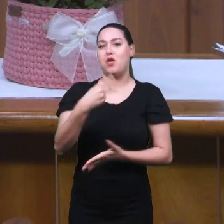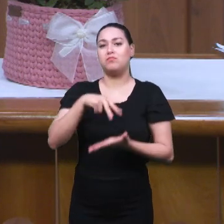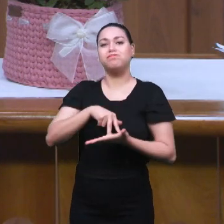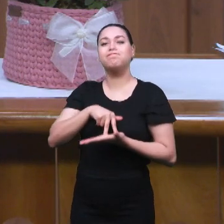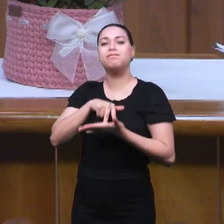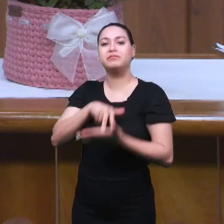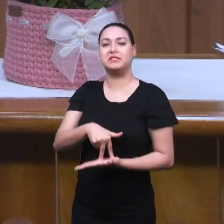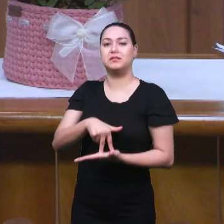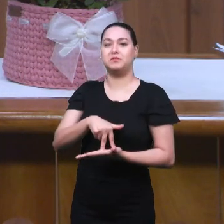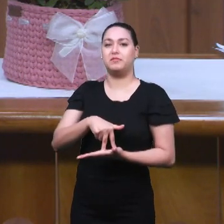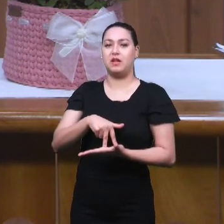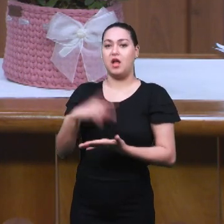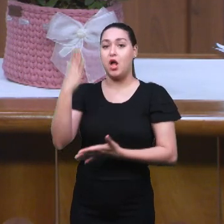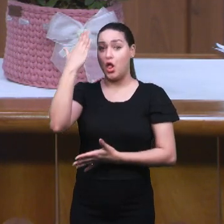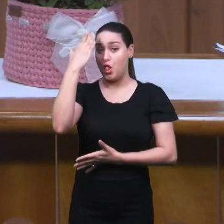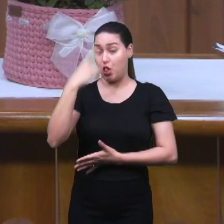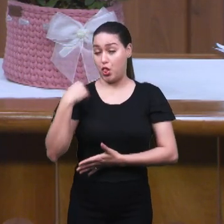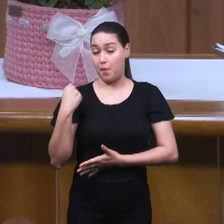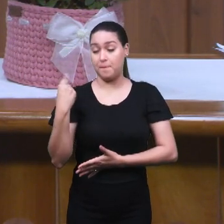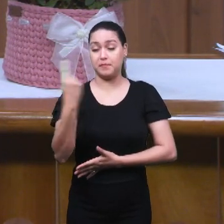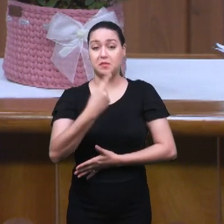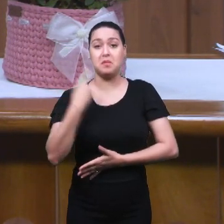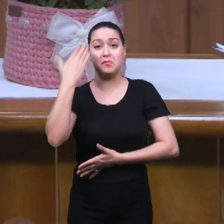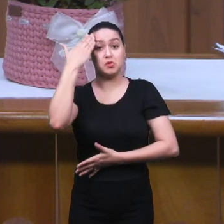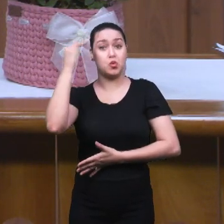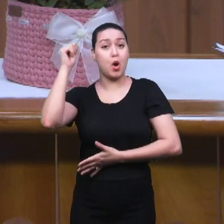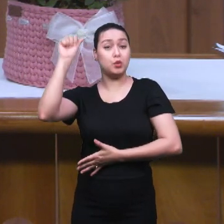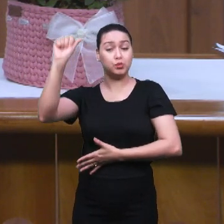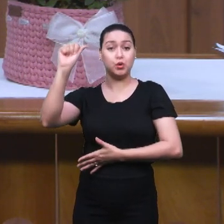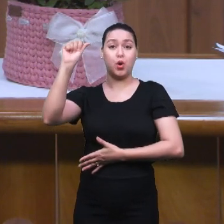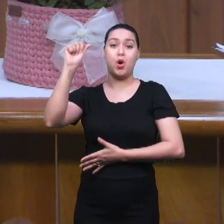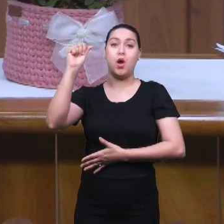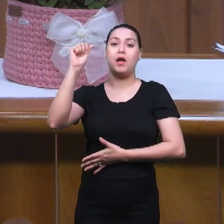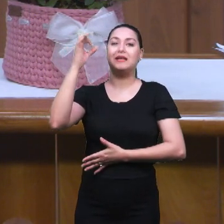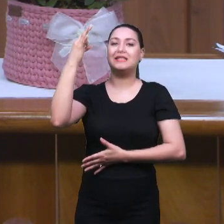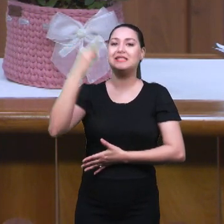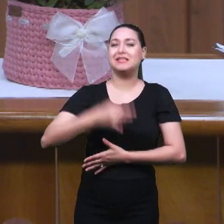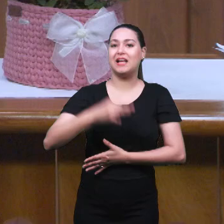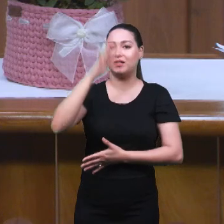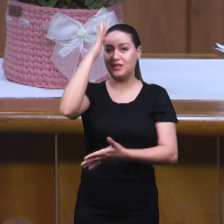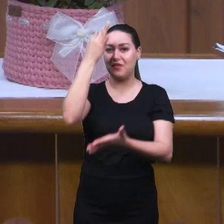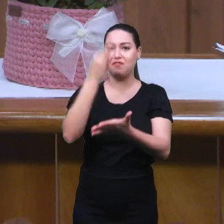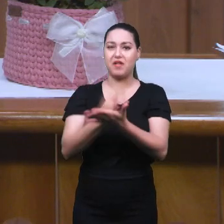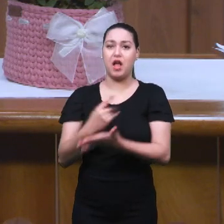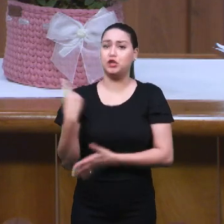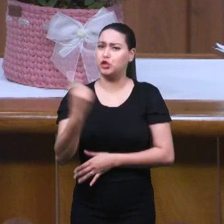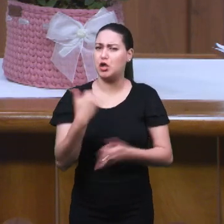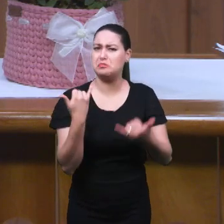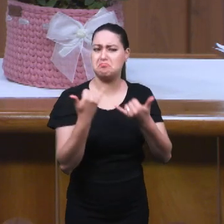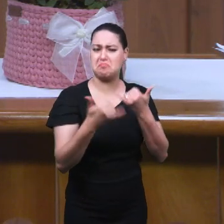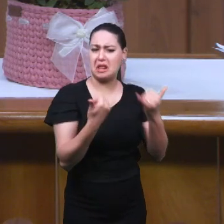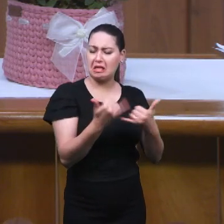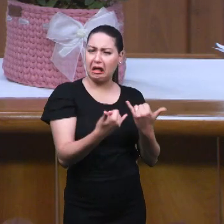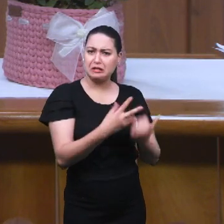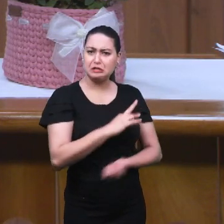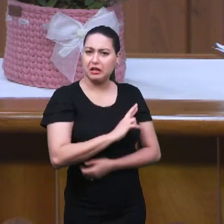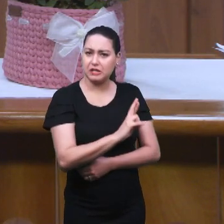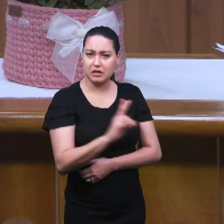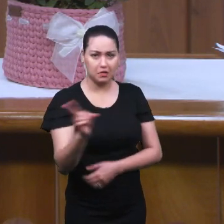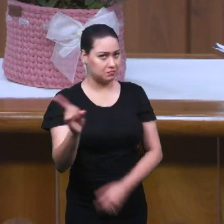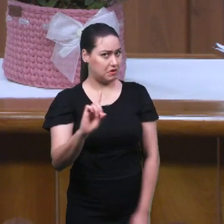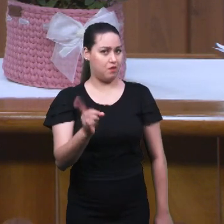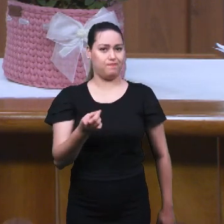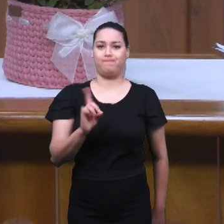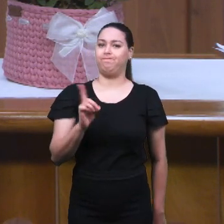caminho. Nós sabemos quem é o autor e consumador dessa fé. Nós não estamos brincando com religião. E eu vou voltar a falar